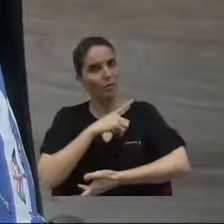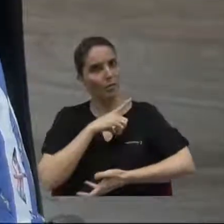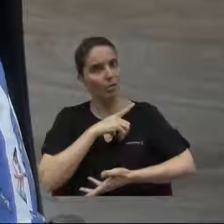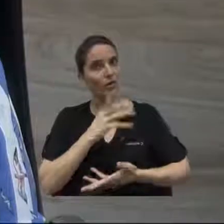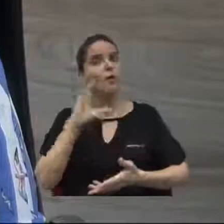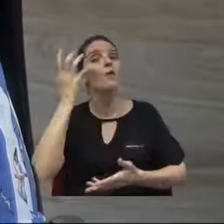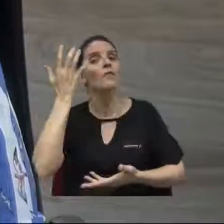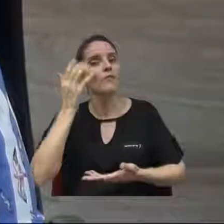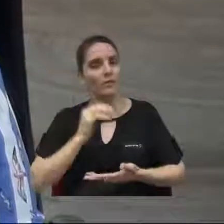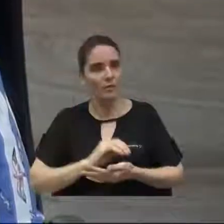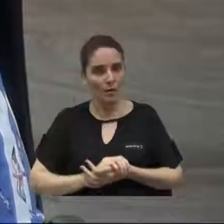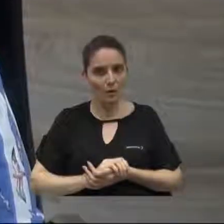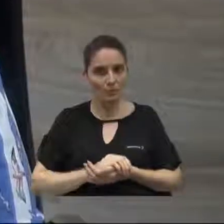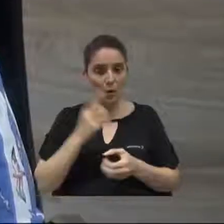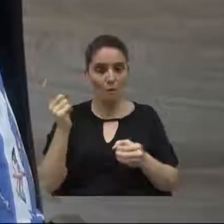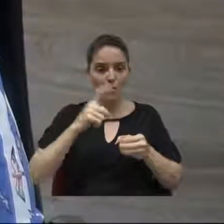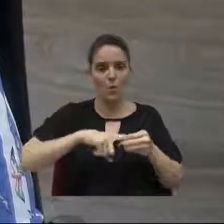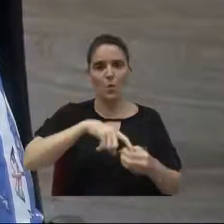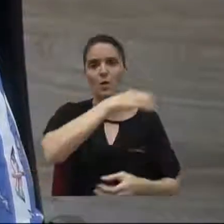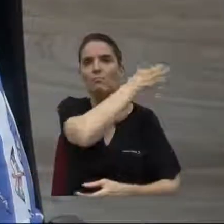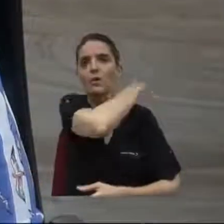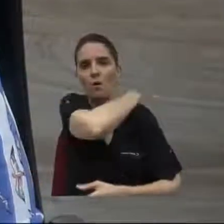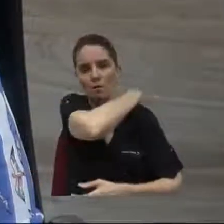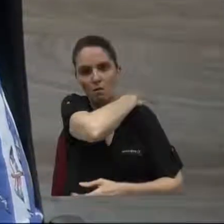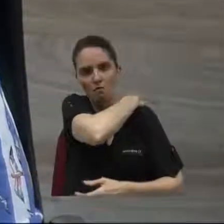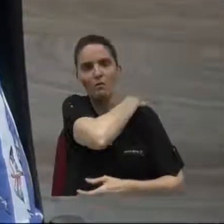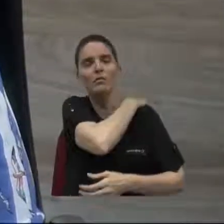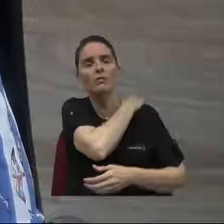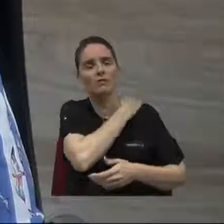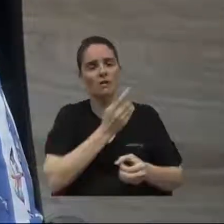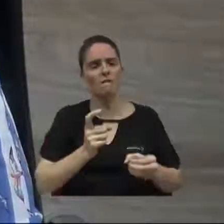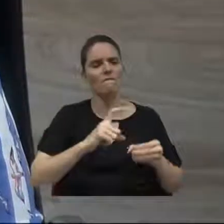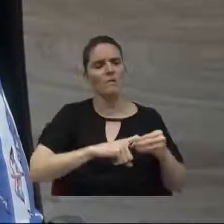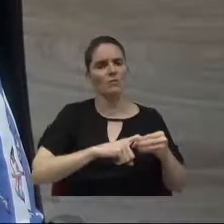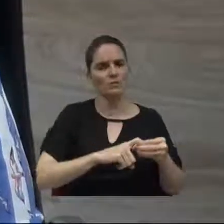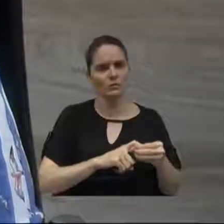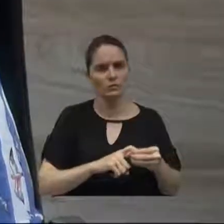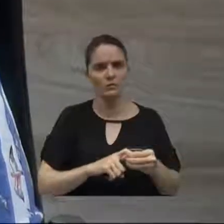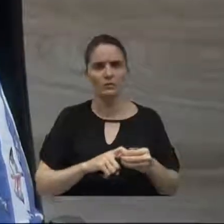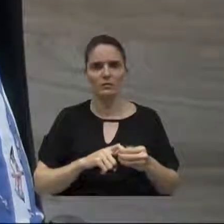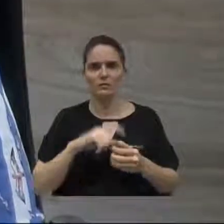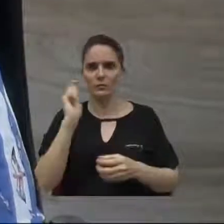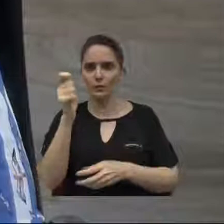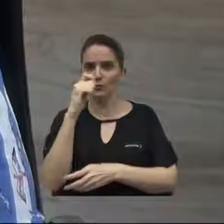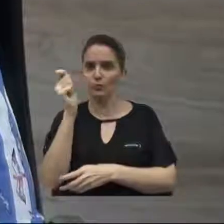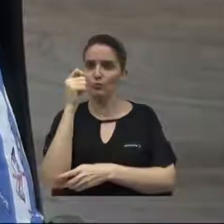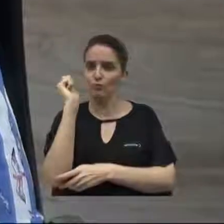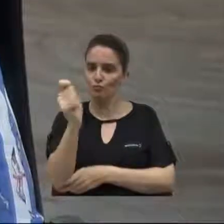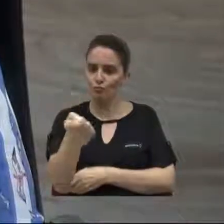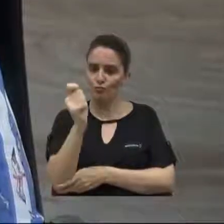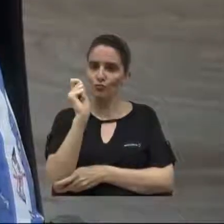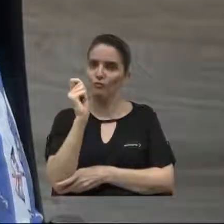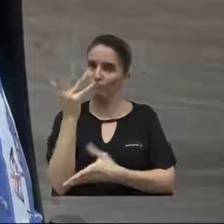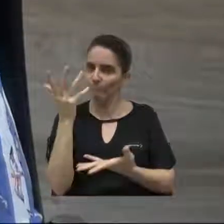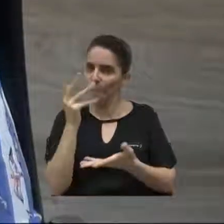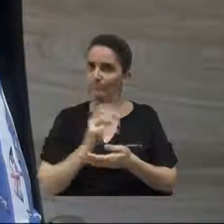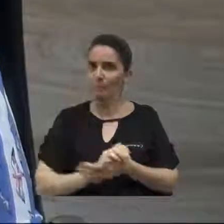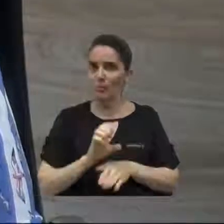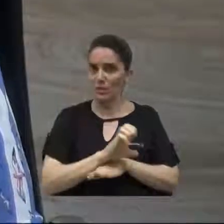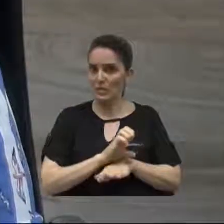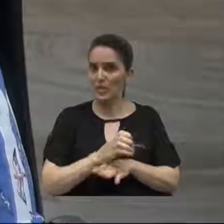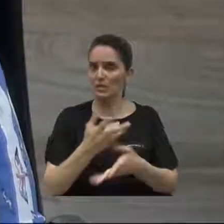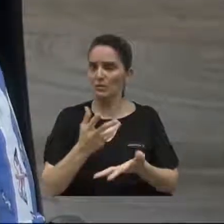aconteceu? Voltou tuberculose no estado, né, do Rio Grande do Sul. Então, acho que tudo